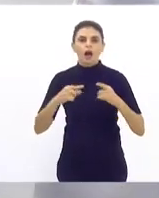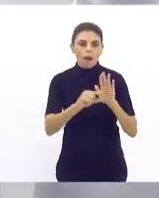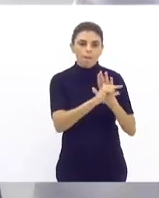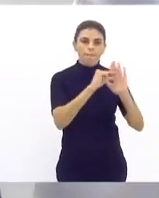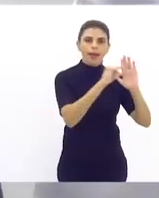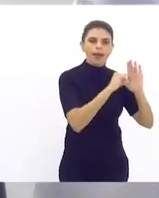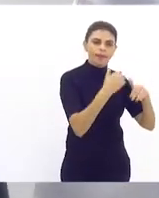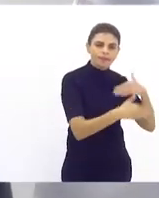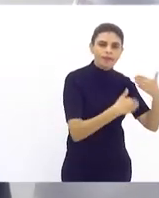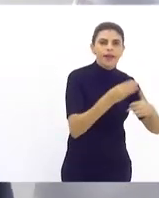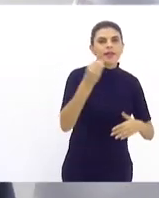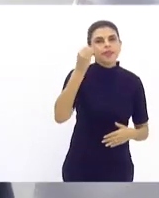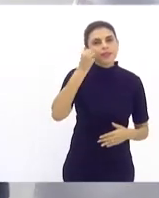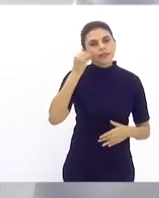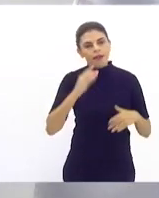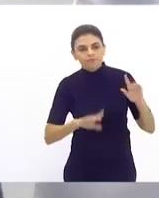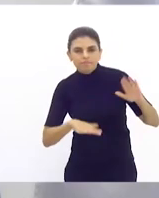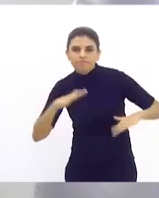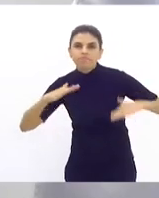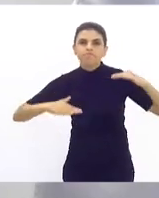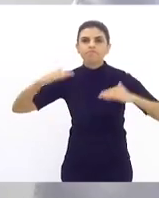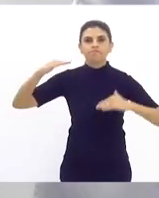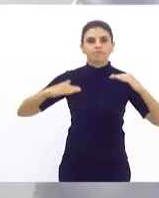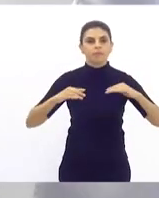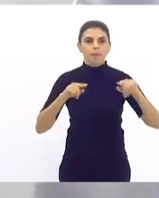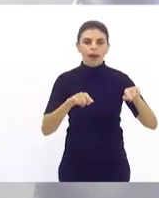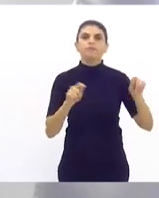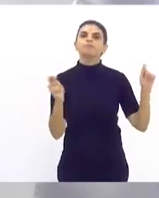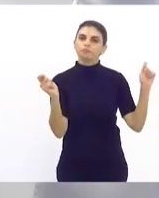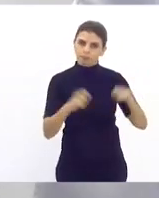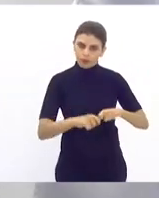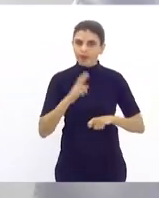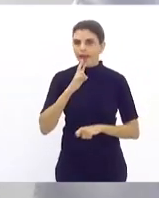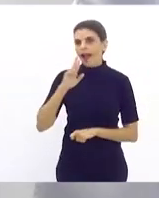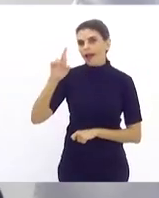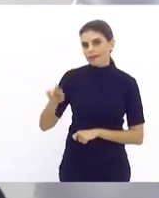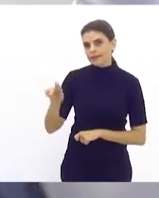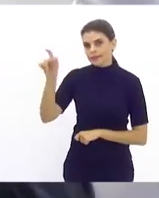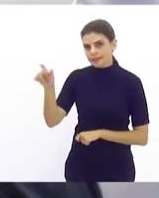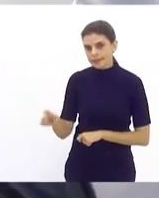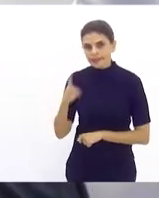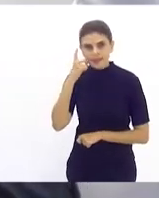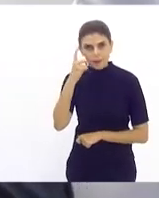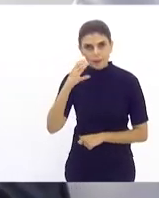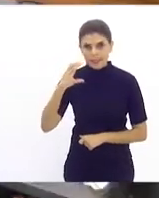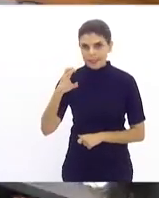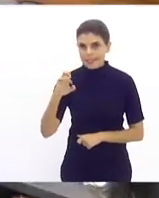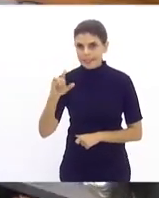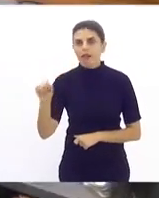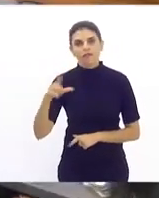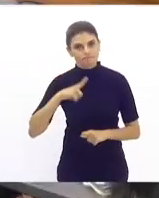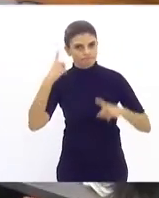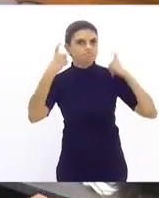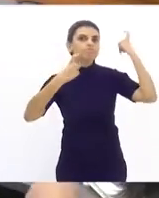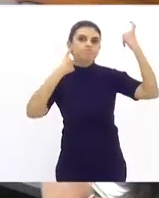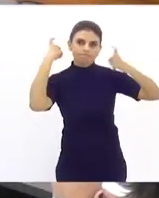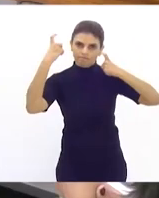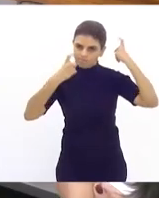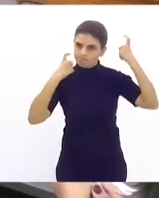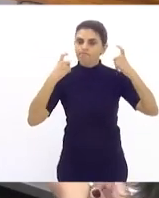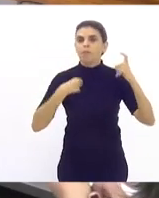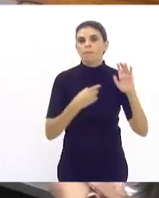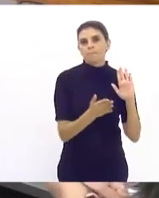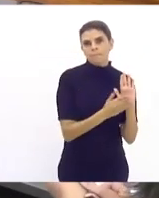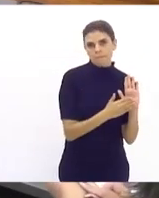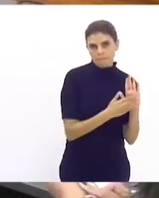gente tentar avançar ou não na questão fática, mas assiste a absoluta razão, deputada Célia. Inclusive, é uma preocupação considerada na nossa fala